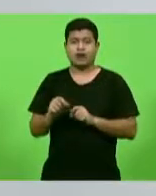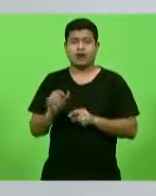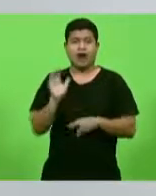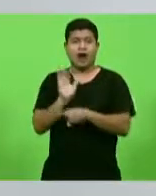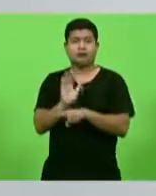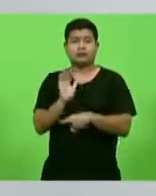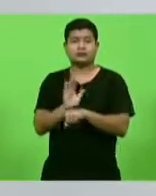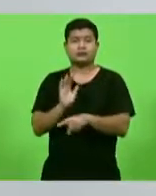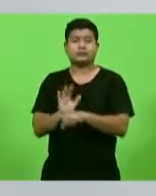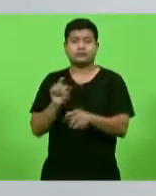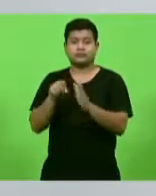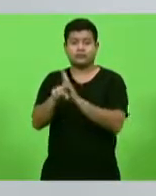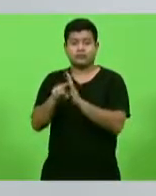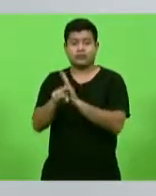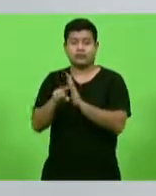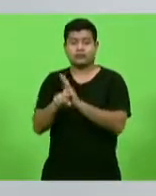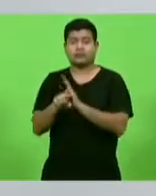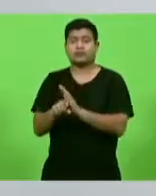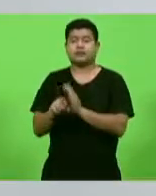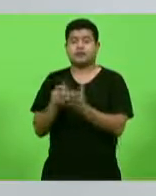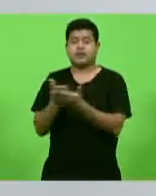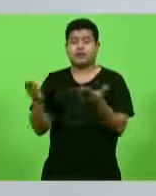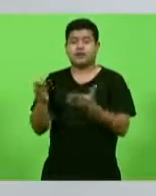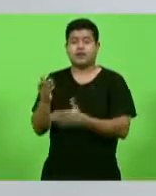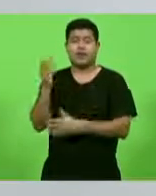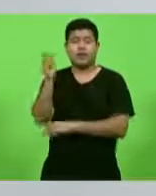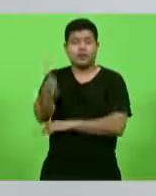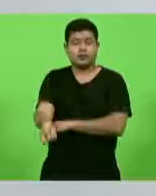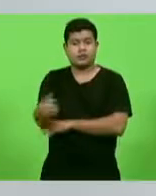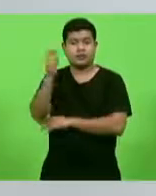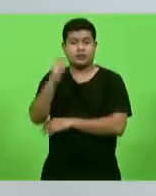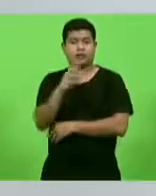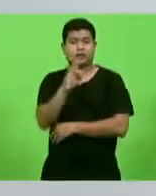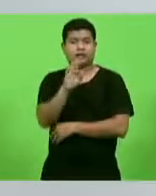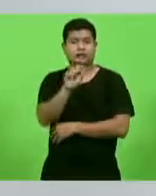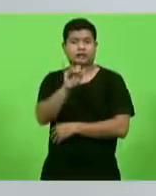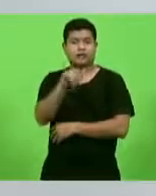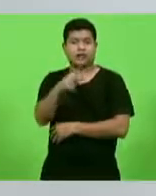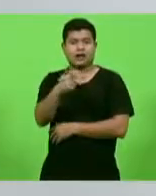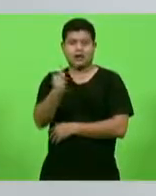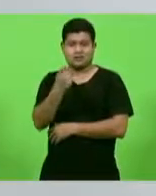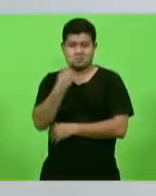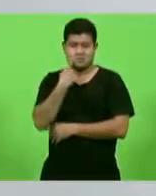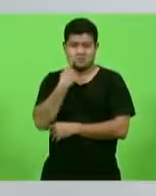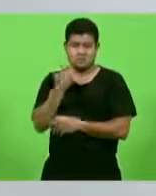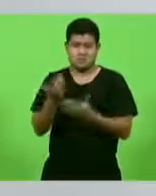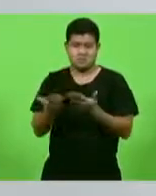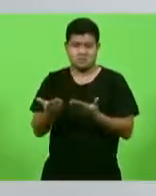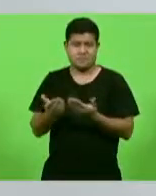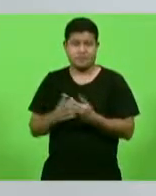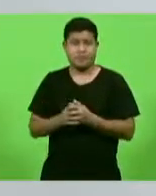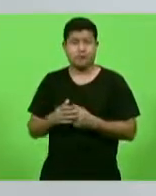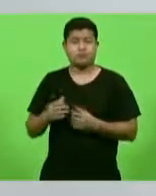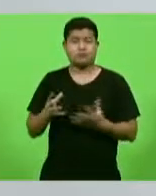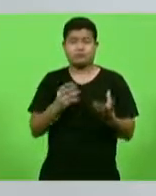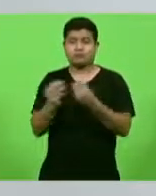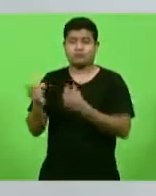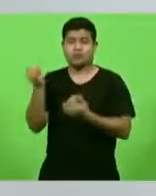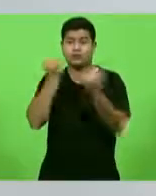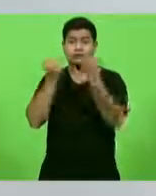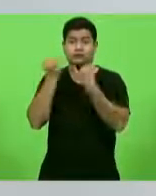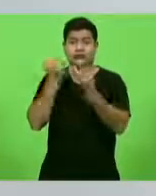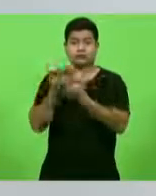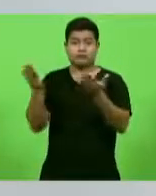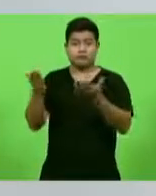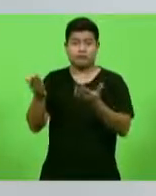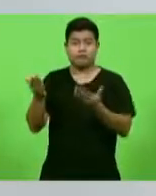tainha. Alguma coisa tem que ser feita, porque as informações que a gente tem dos pescadores, daqueles